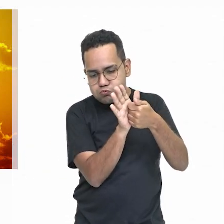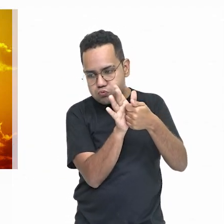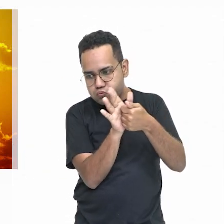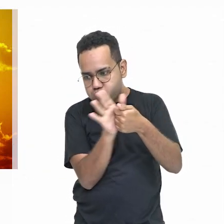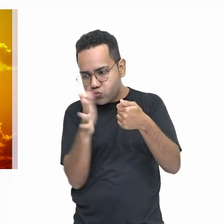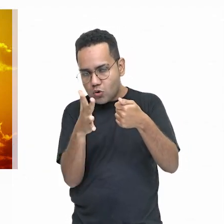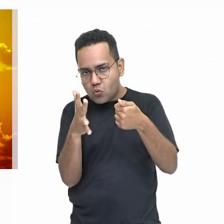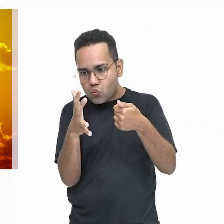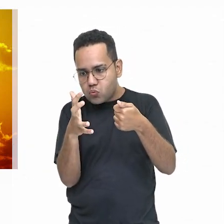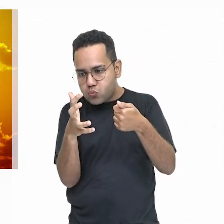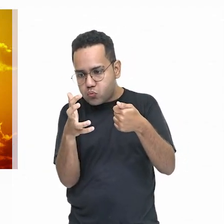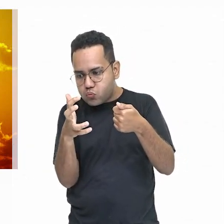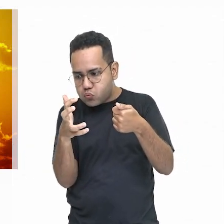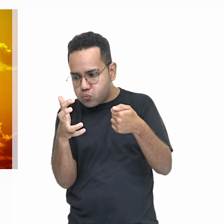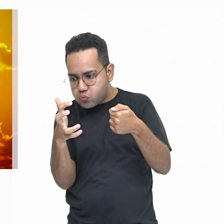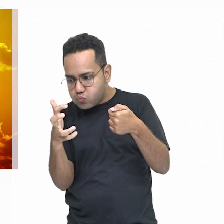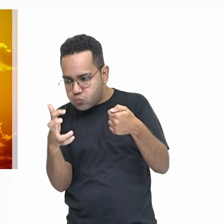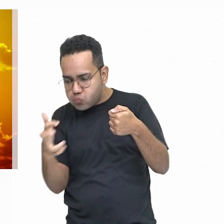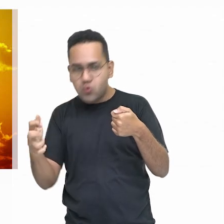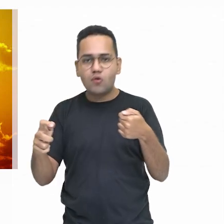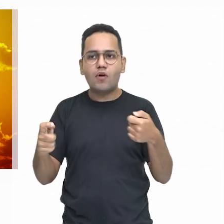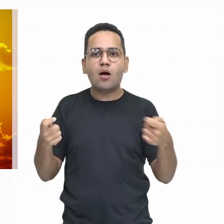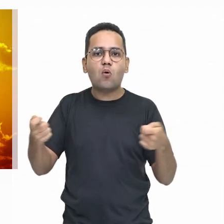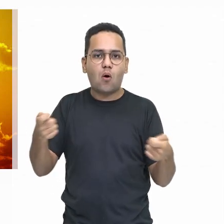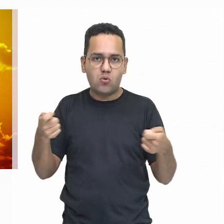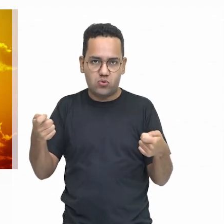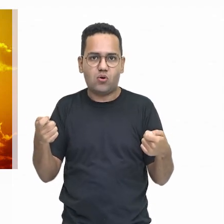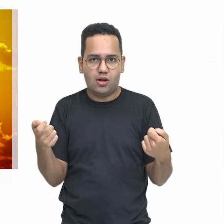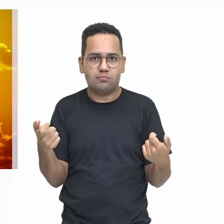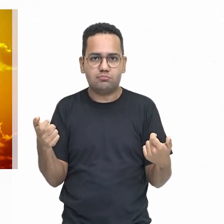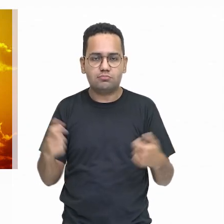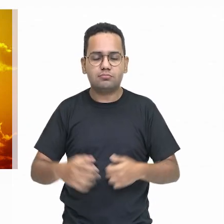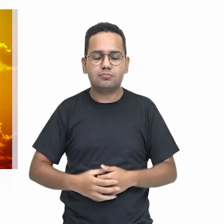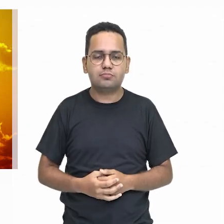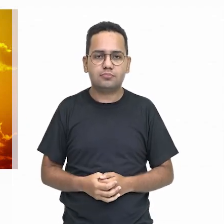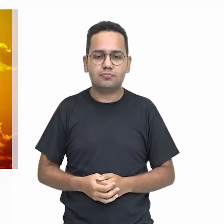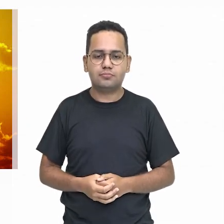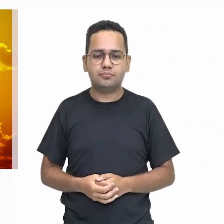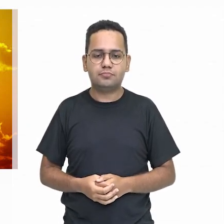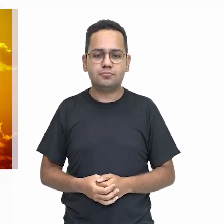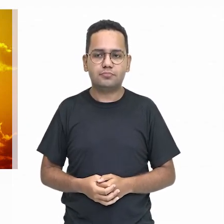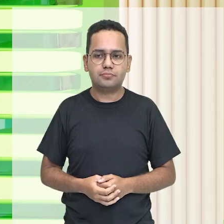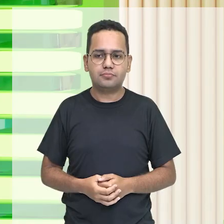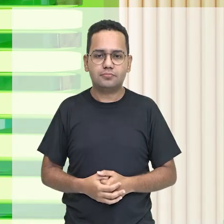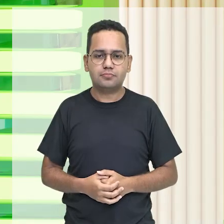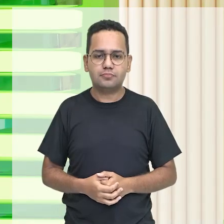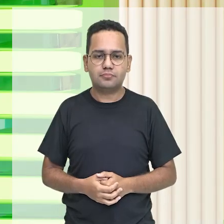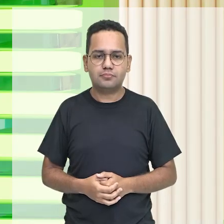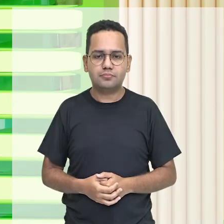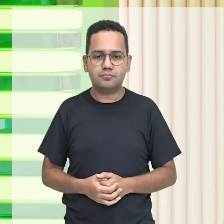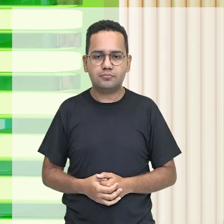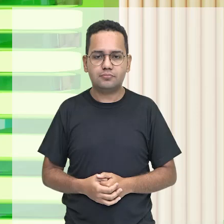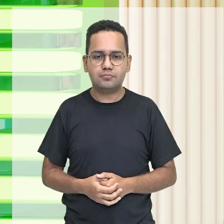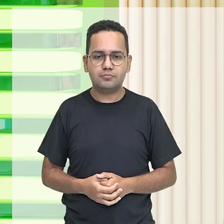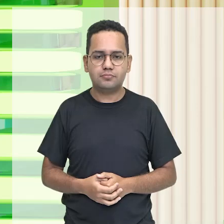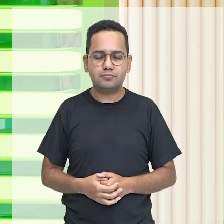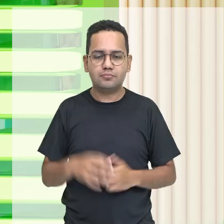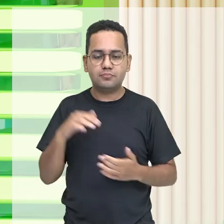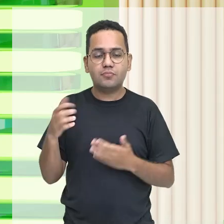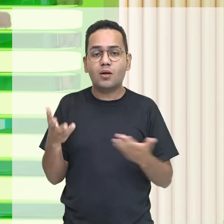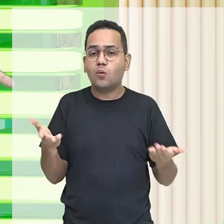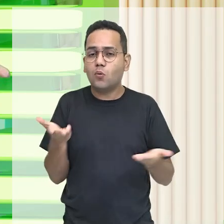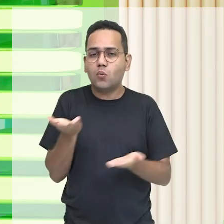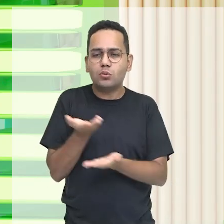que vai do corpo mais quente para o mais frio. Muito bem. E na aula de